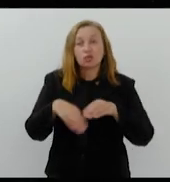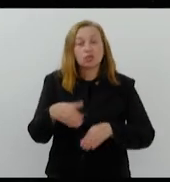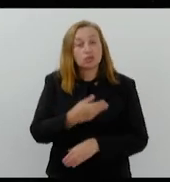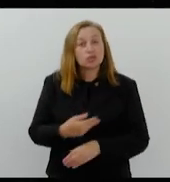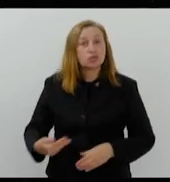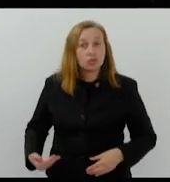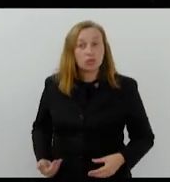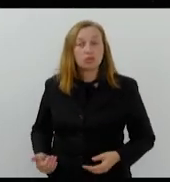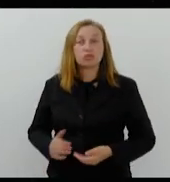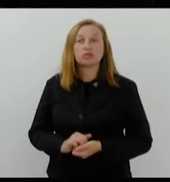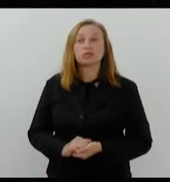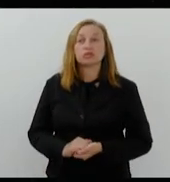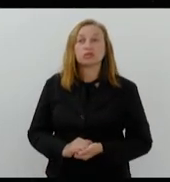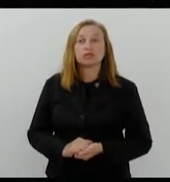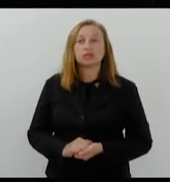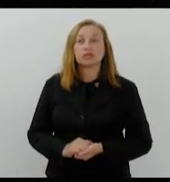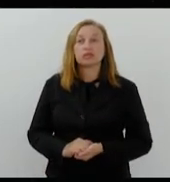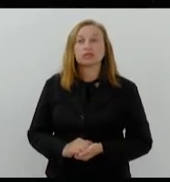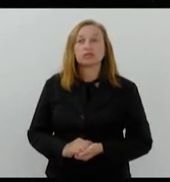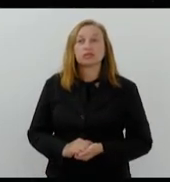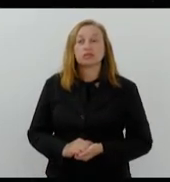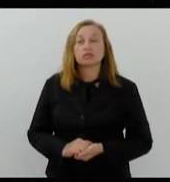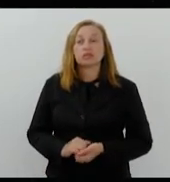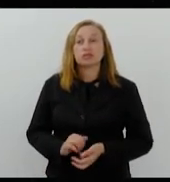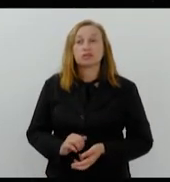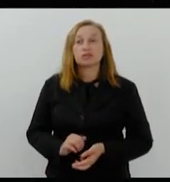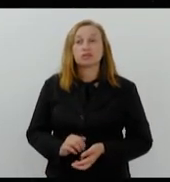públicos, que têm sempre